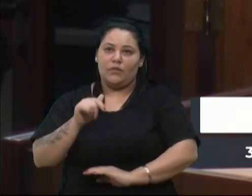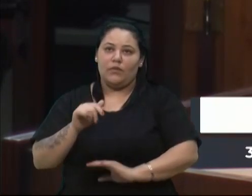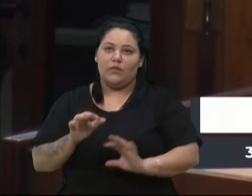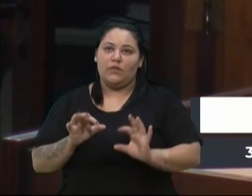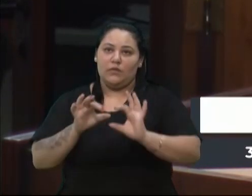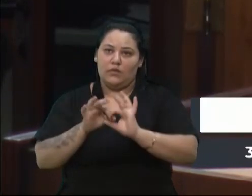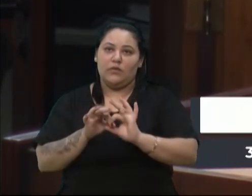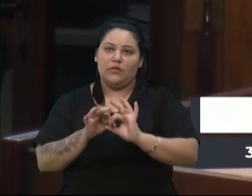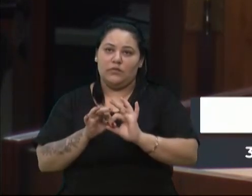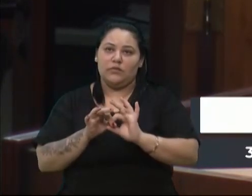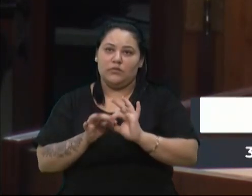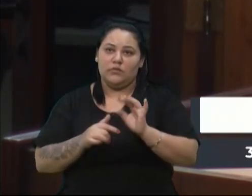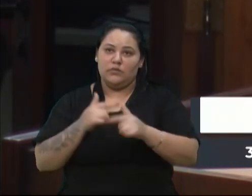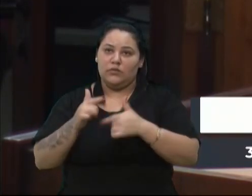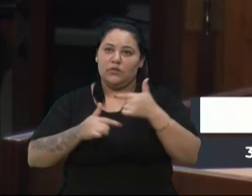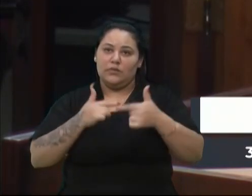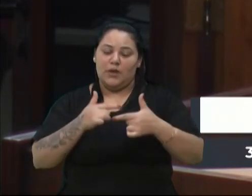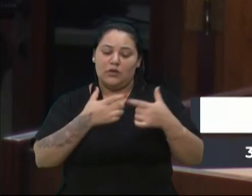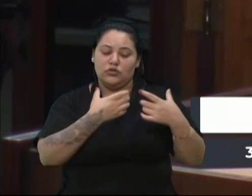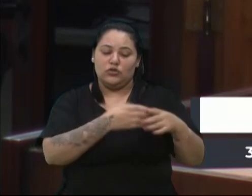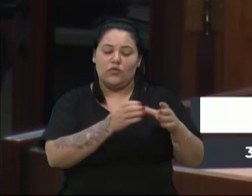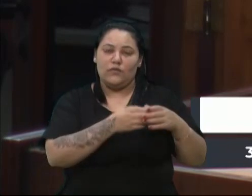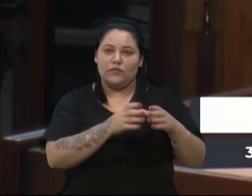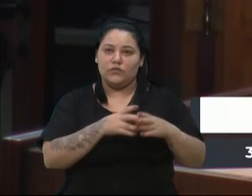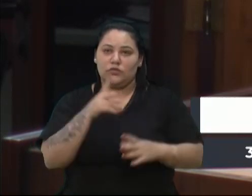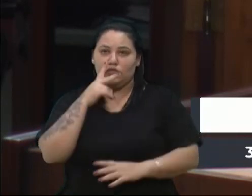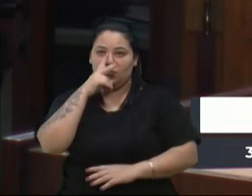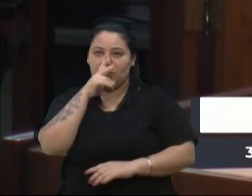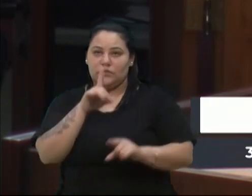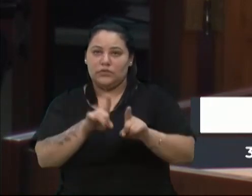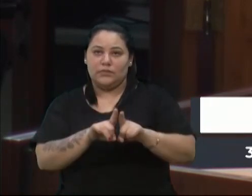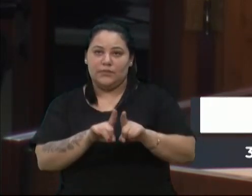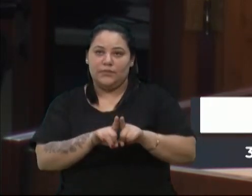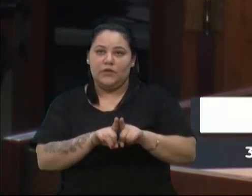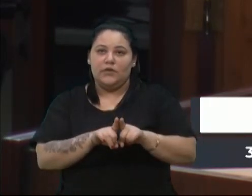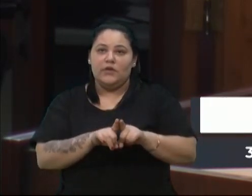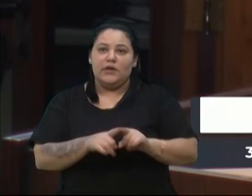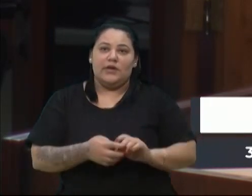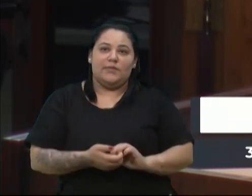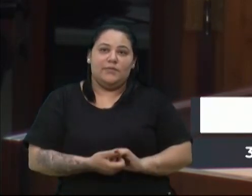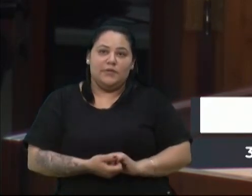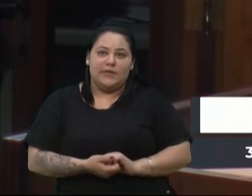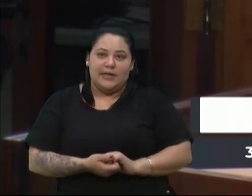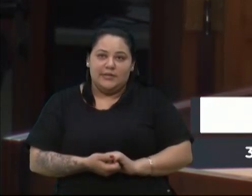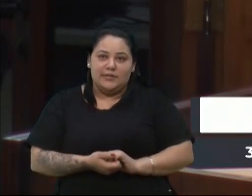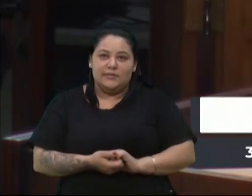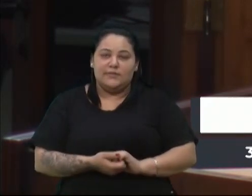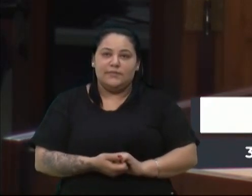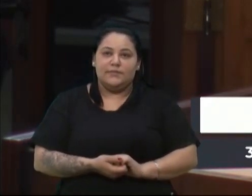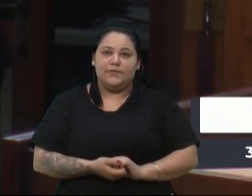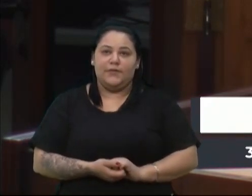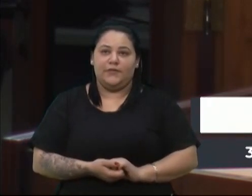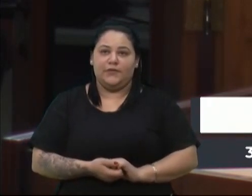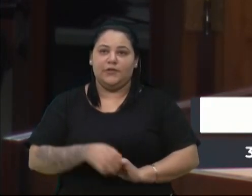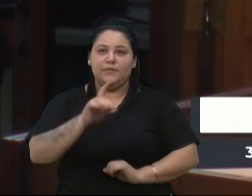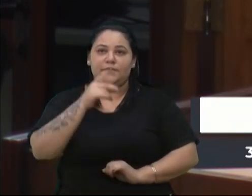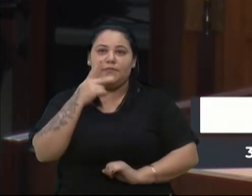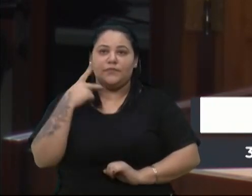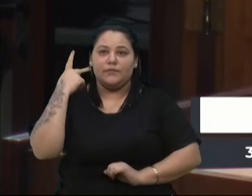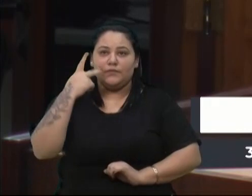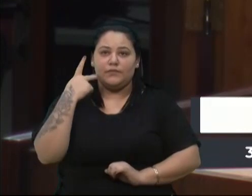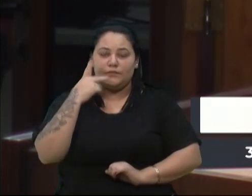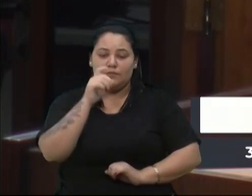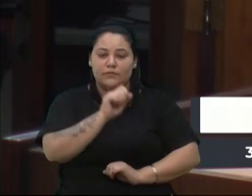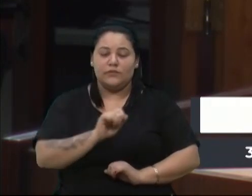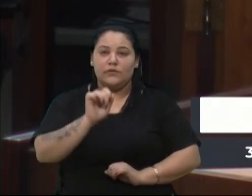ligada nos serviços de convivência e fortalecimento de vínculo. Então, é uma política da assistência social que